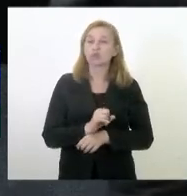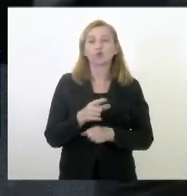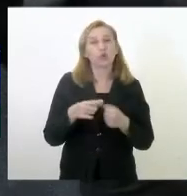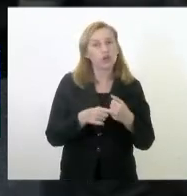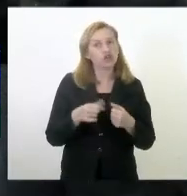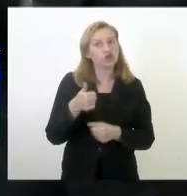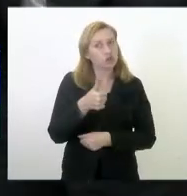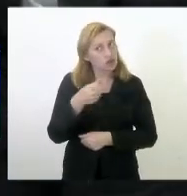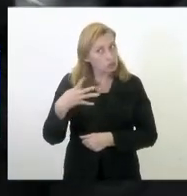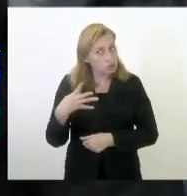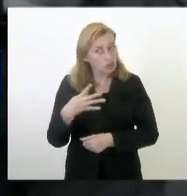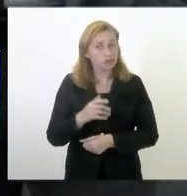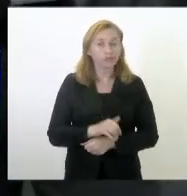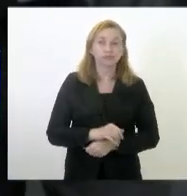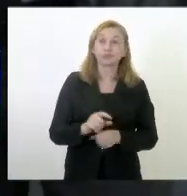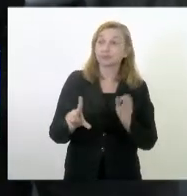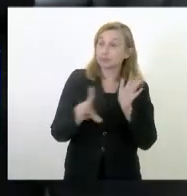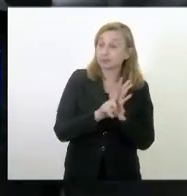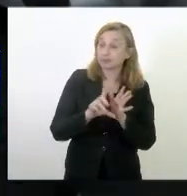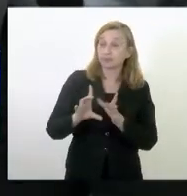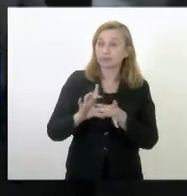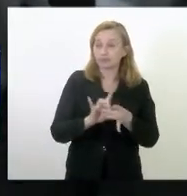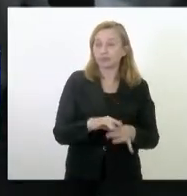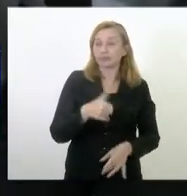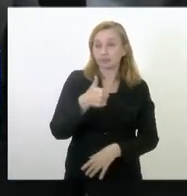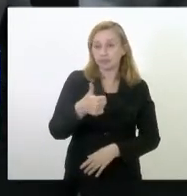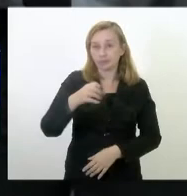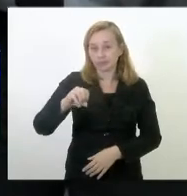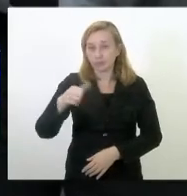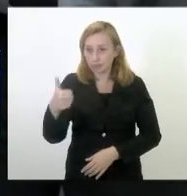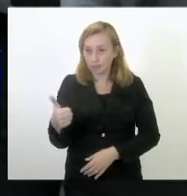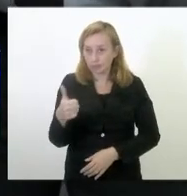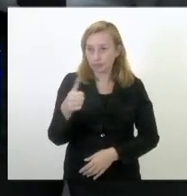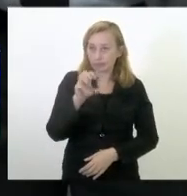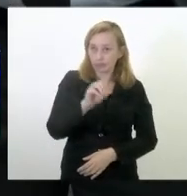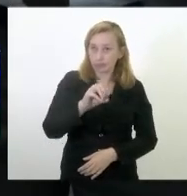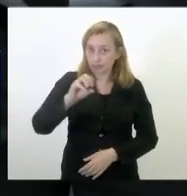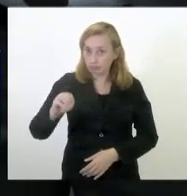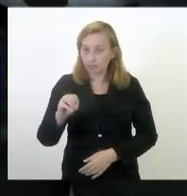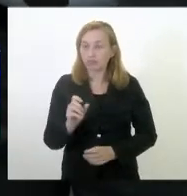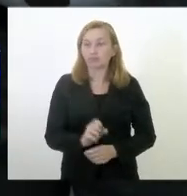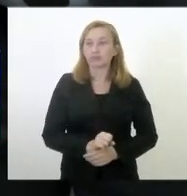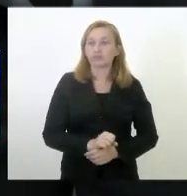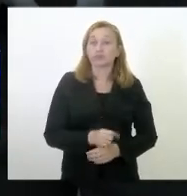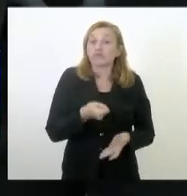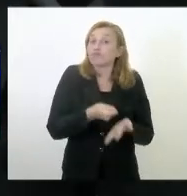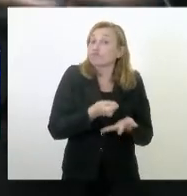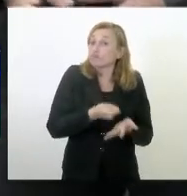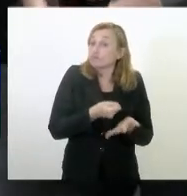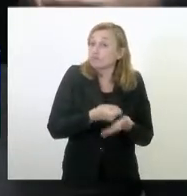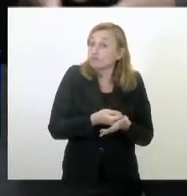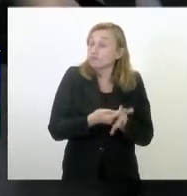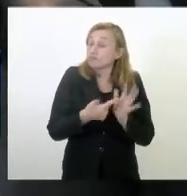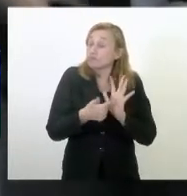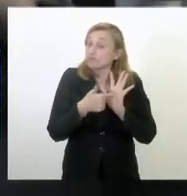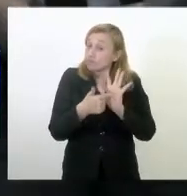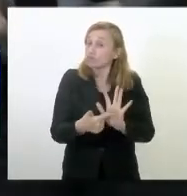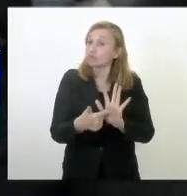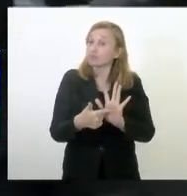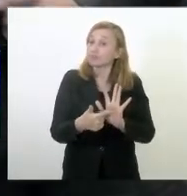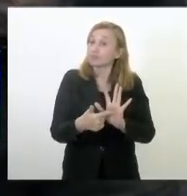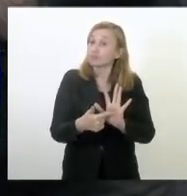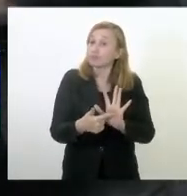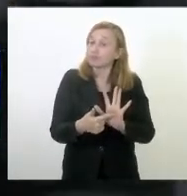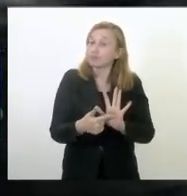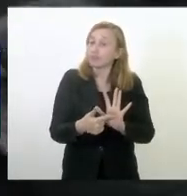artigo 14 da Lei Complementar 101/00, onde se exige a demonstração de